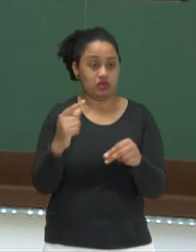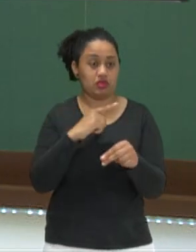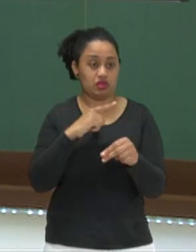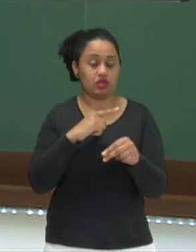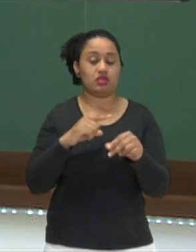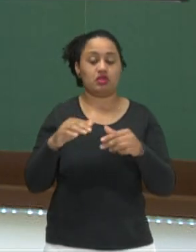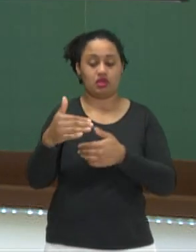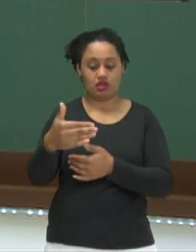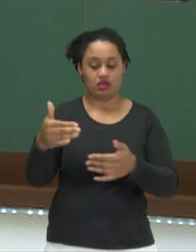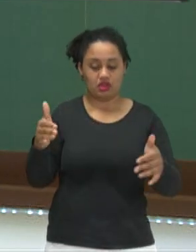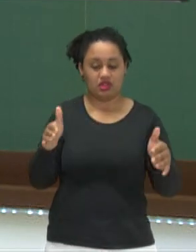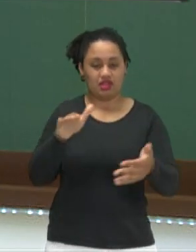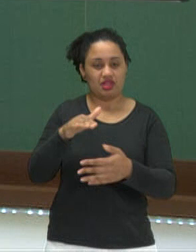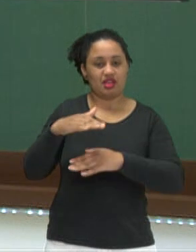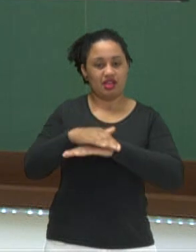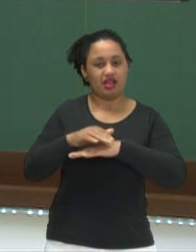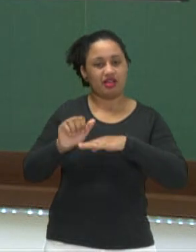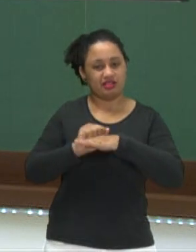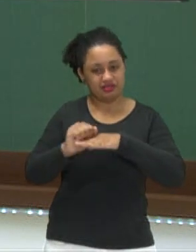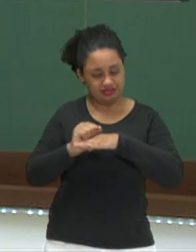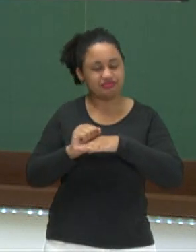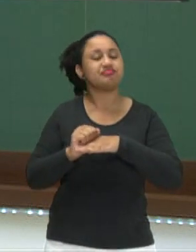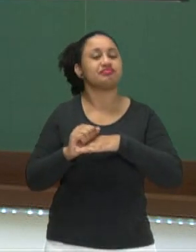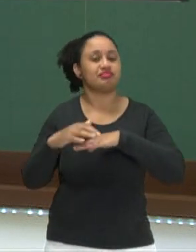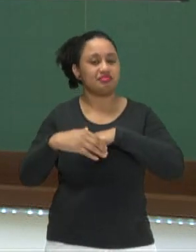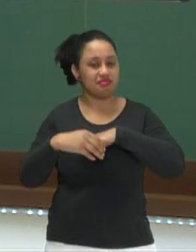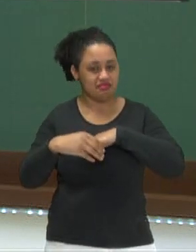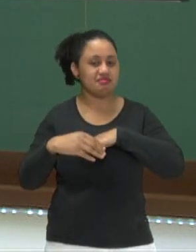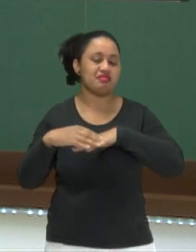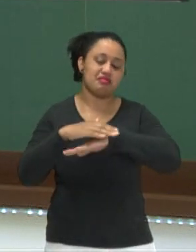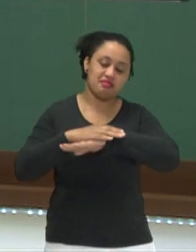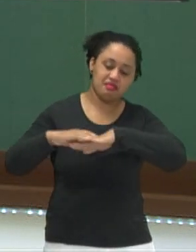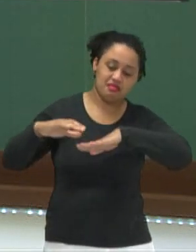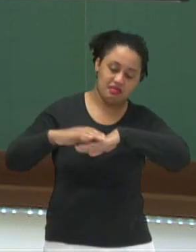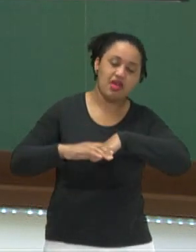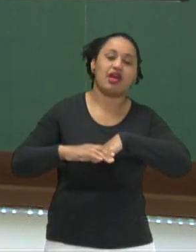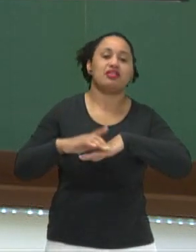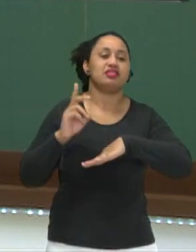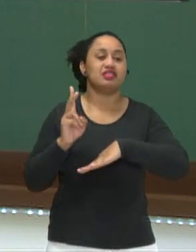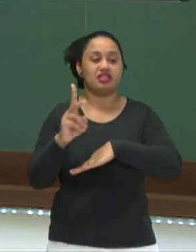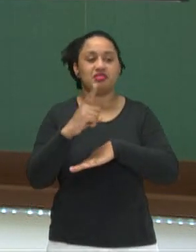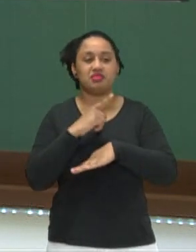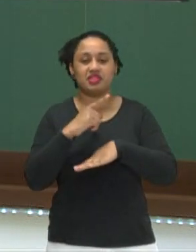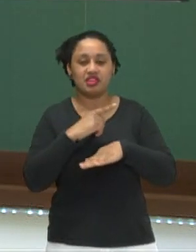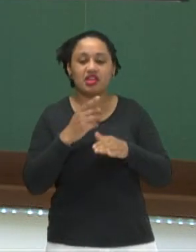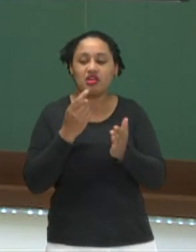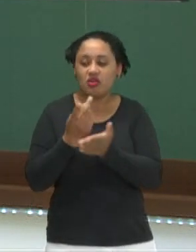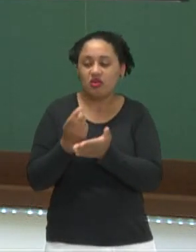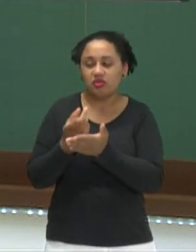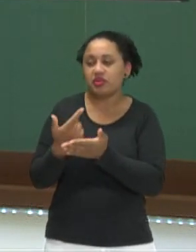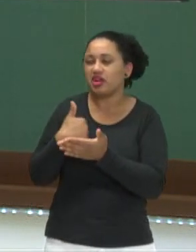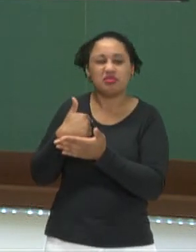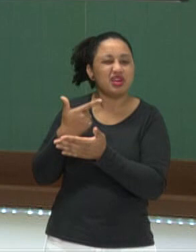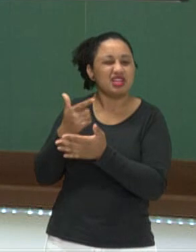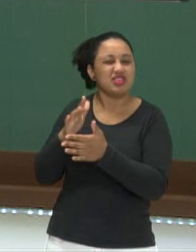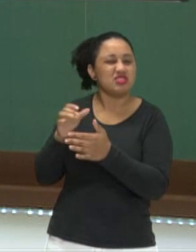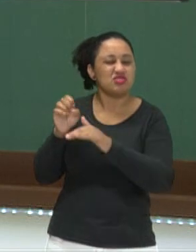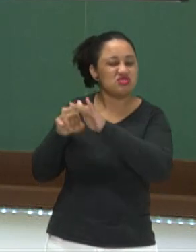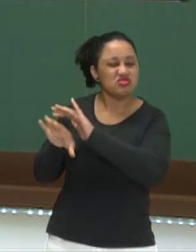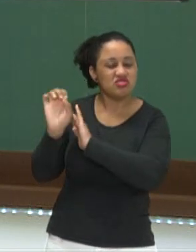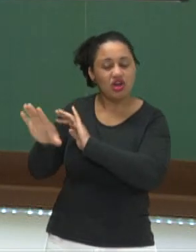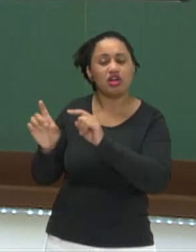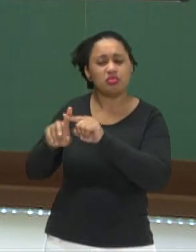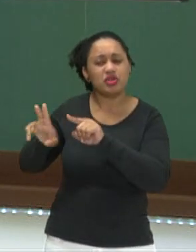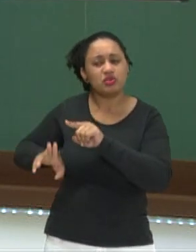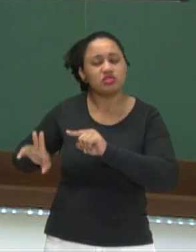A famosa caixinha de sapato, né, de tênis, que a gente sempre tem uma lá. Compramos o tênis, acabamos às vezes nem jogando essa caixa,